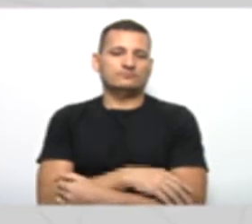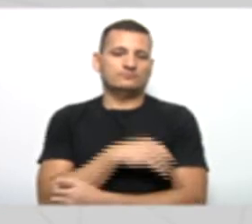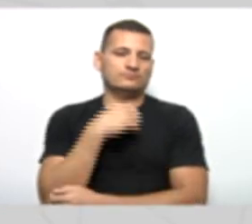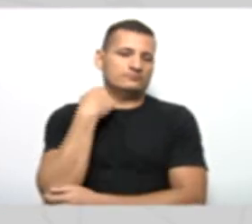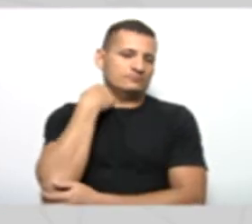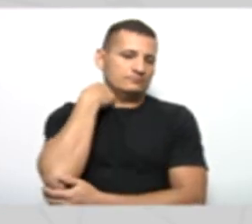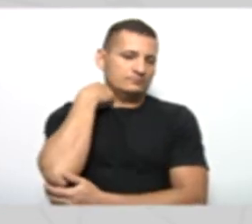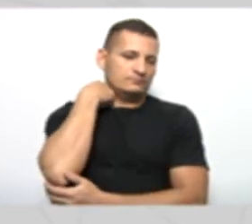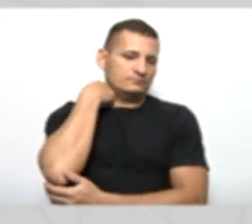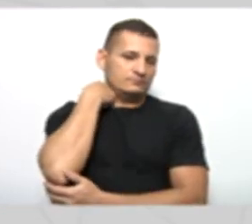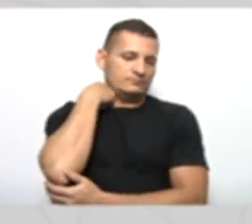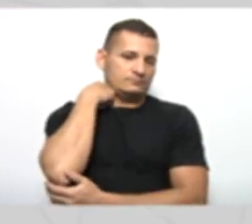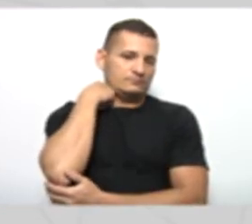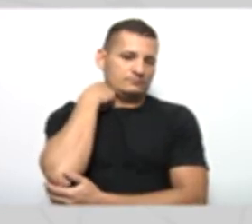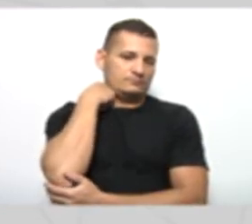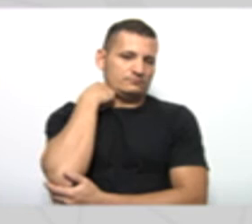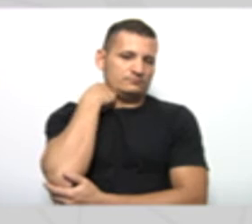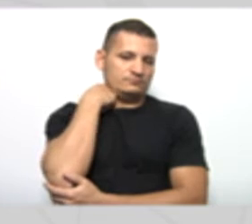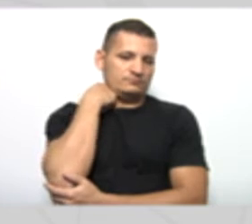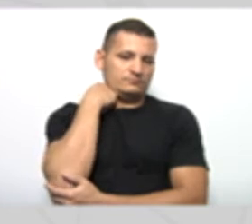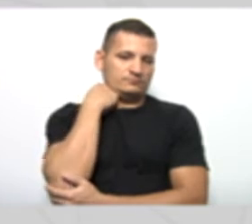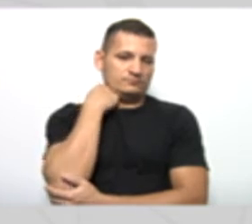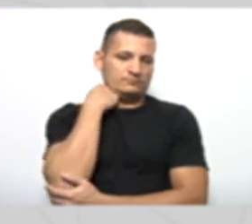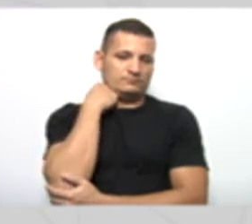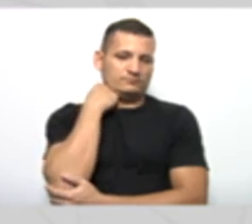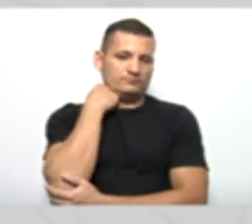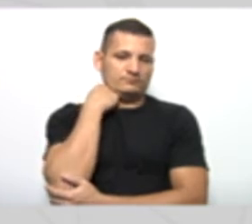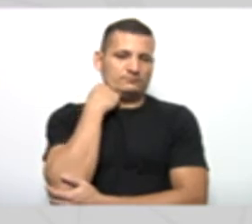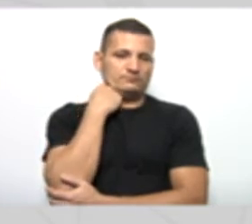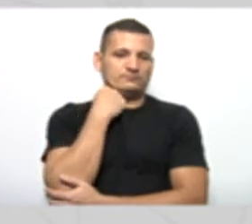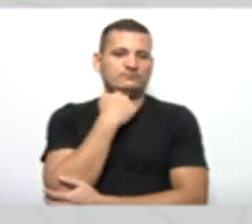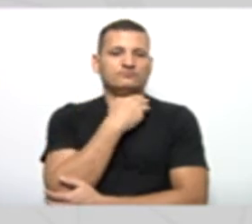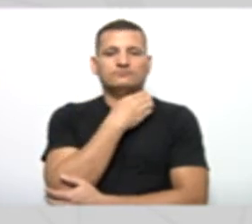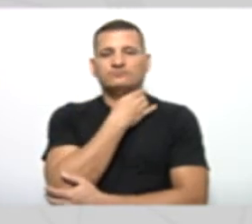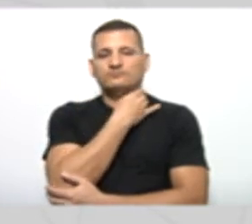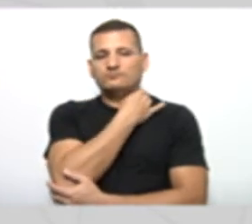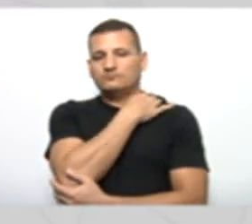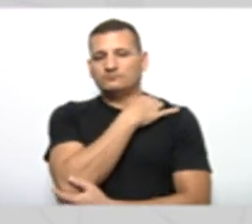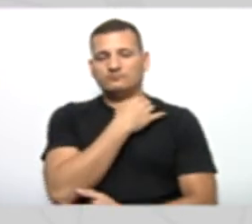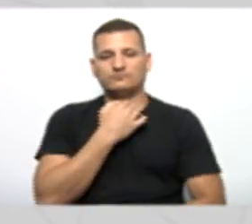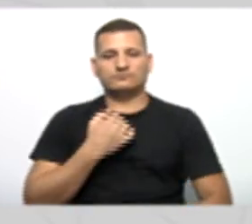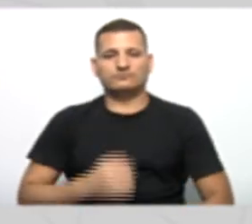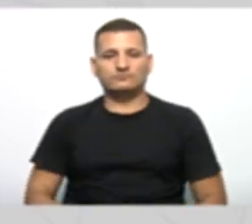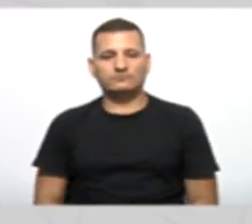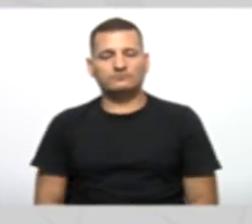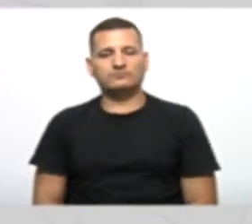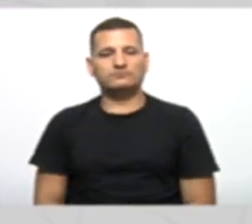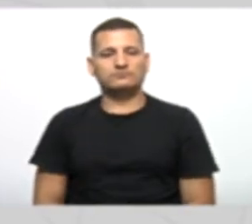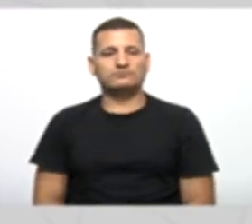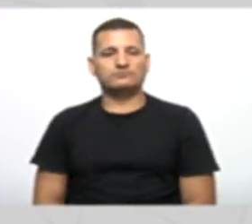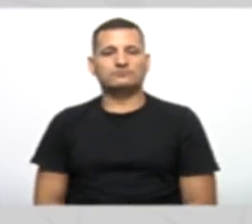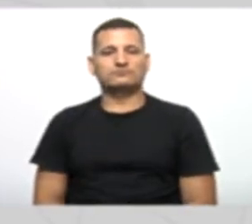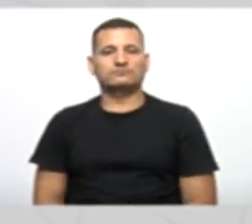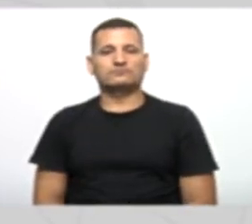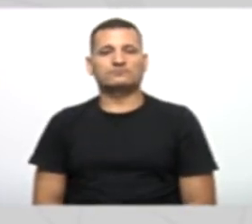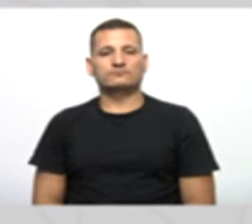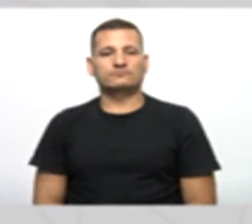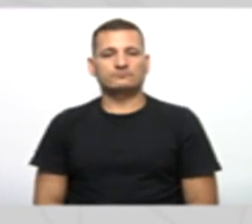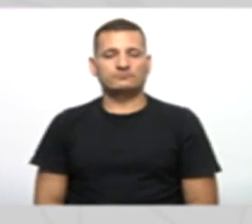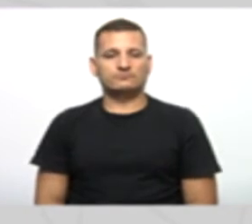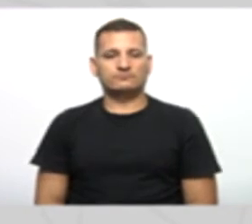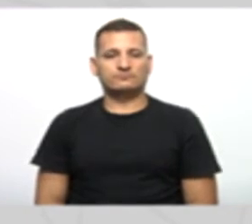2018. E a nossa tarefa de potenciação, é uma tarefa de matemática. E eu vou colocar em qual